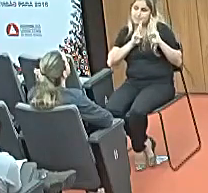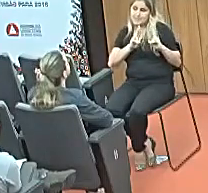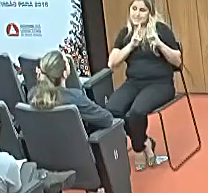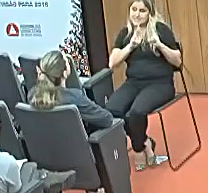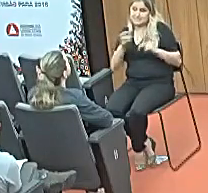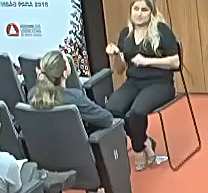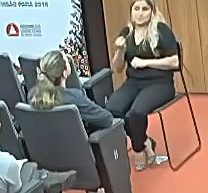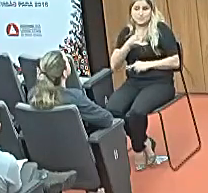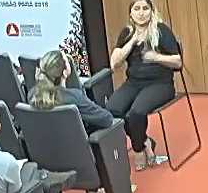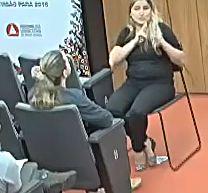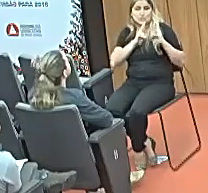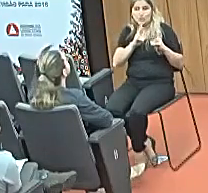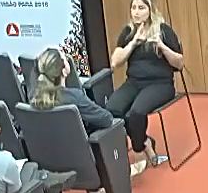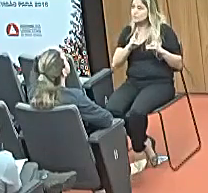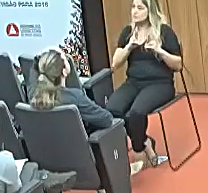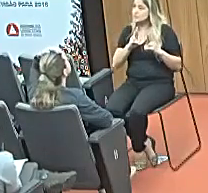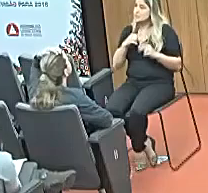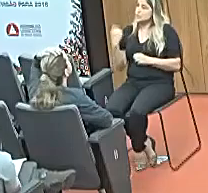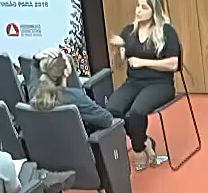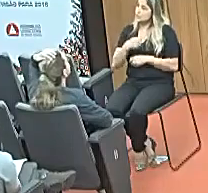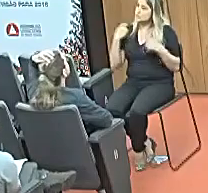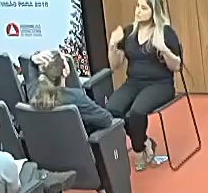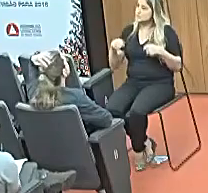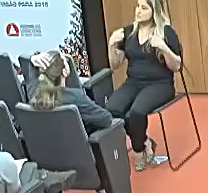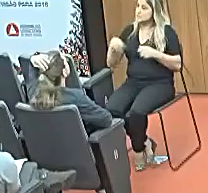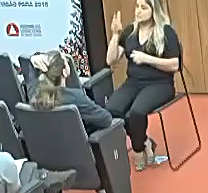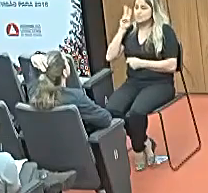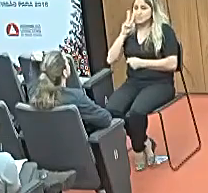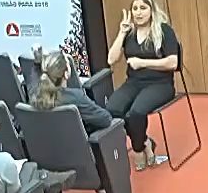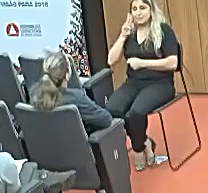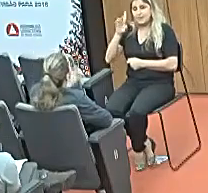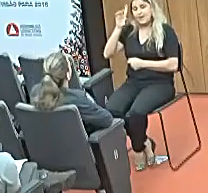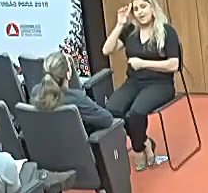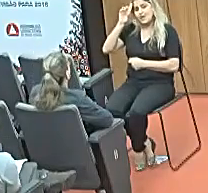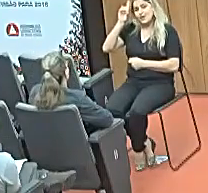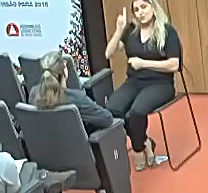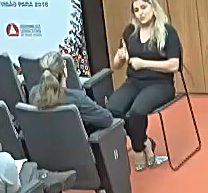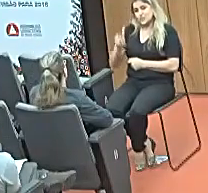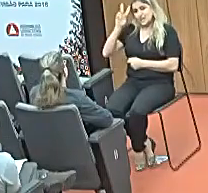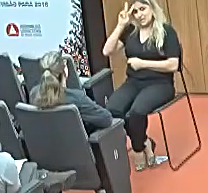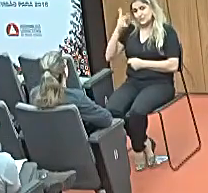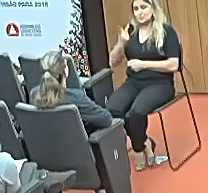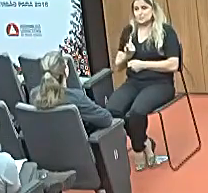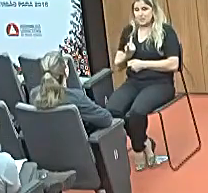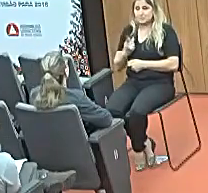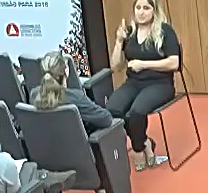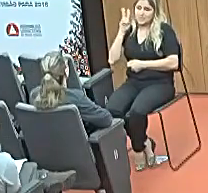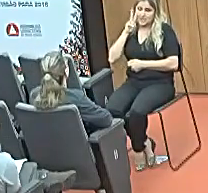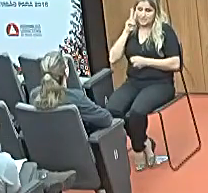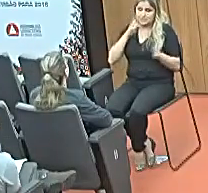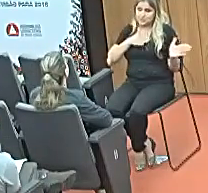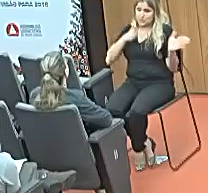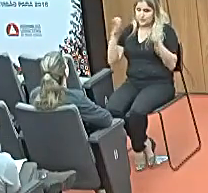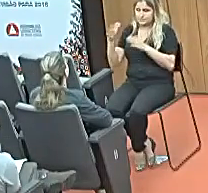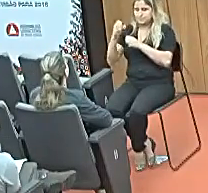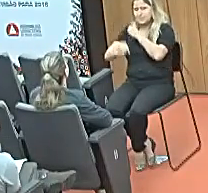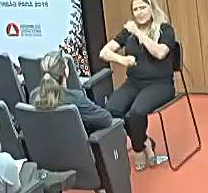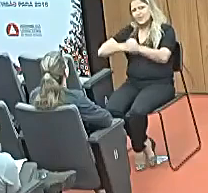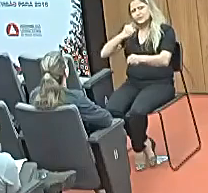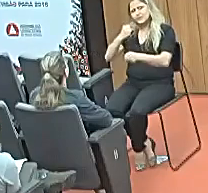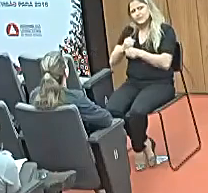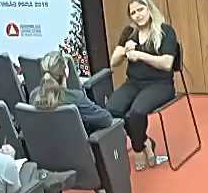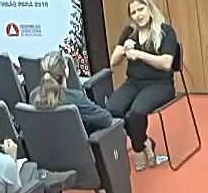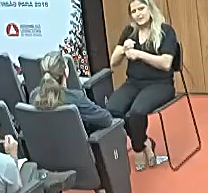diante a sociedade é fundamental lembrar no âmbito dos direitos humanos a questão da nossa história é ano que vem se não me engano